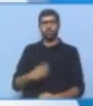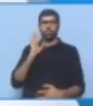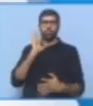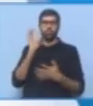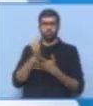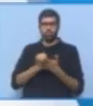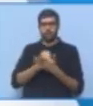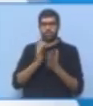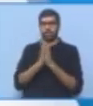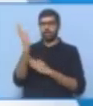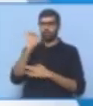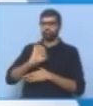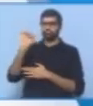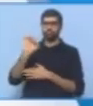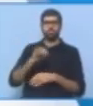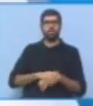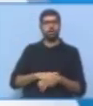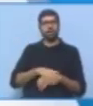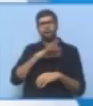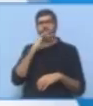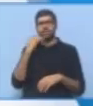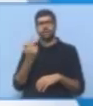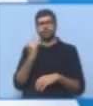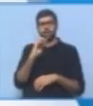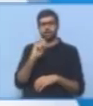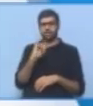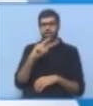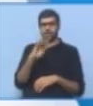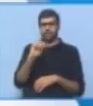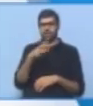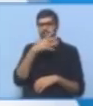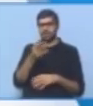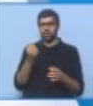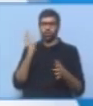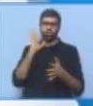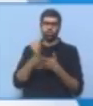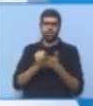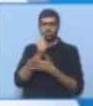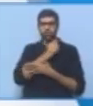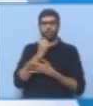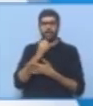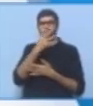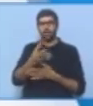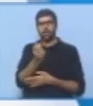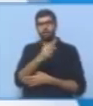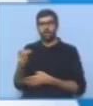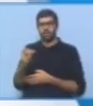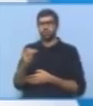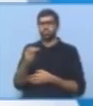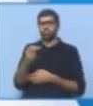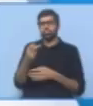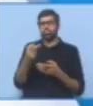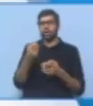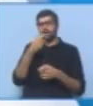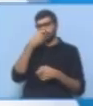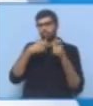Deus. Aliás, é curioso que Isaías, ao falar do servo sofredor, diz aquela frase que os evangelistas